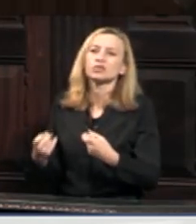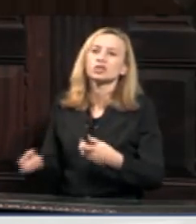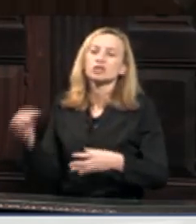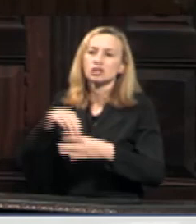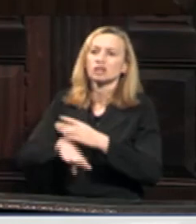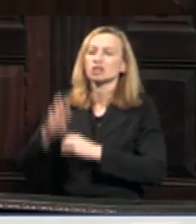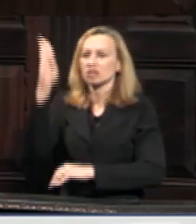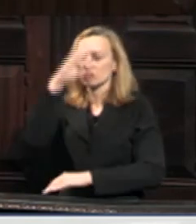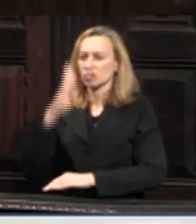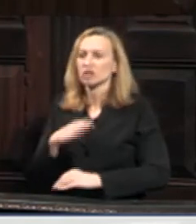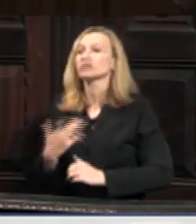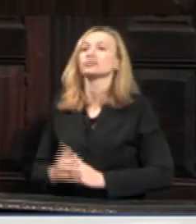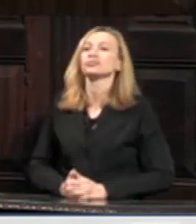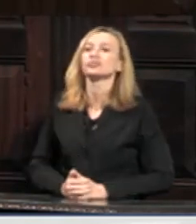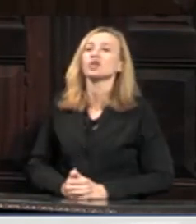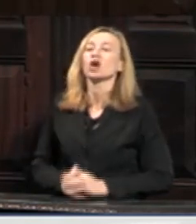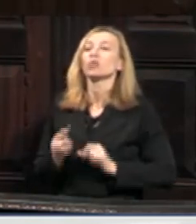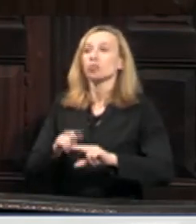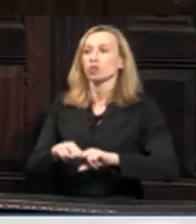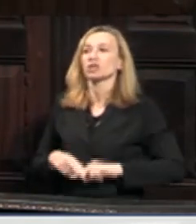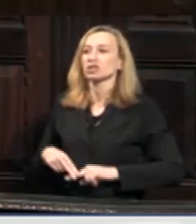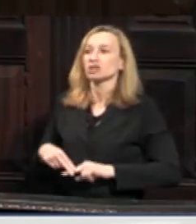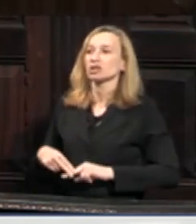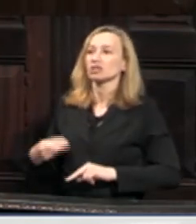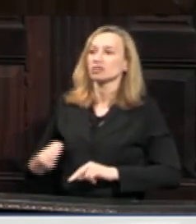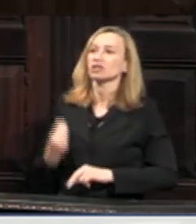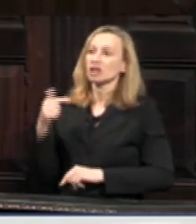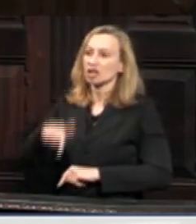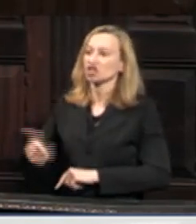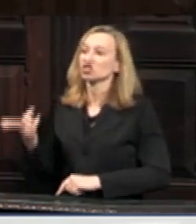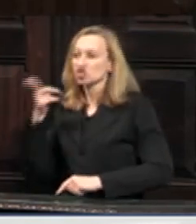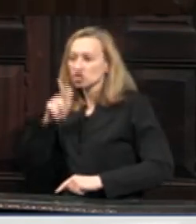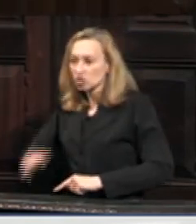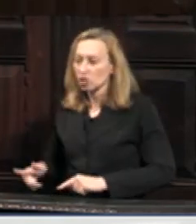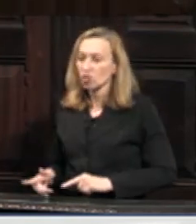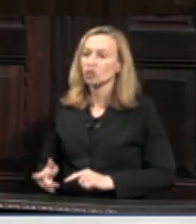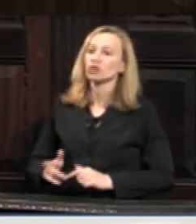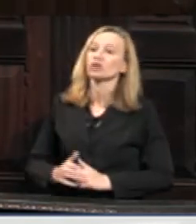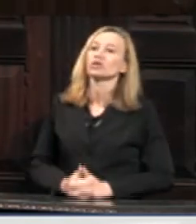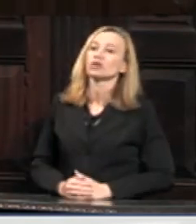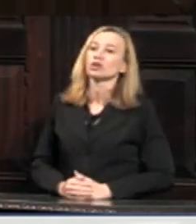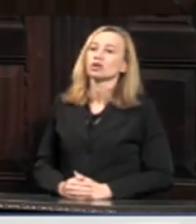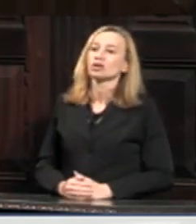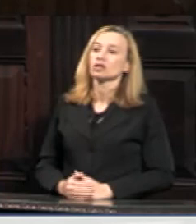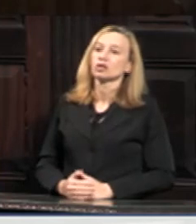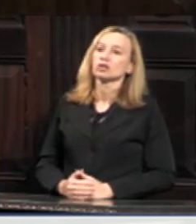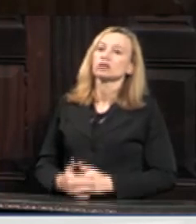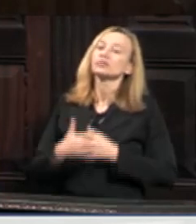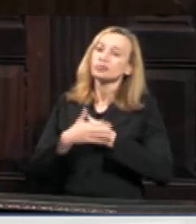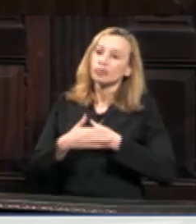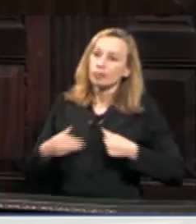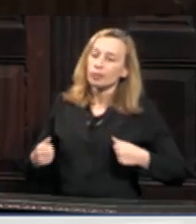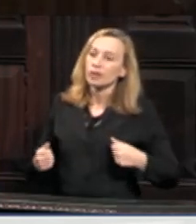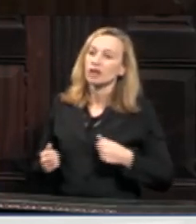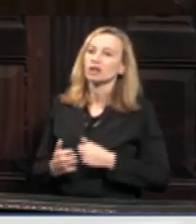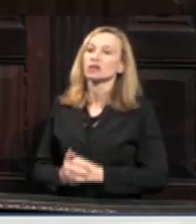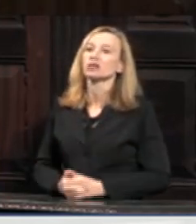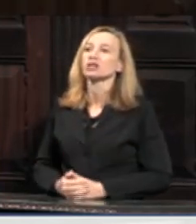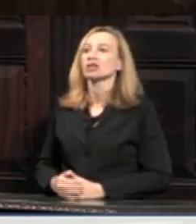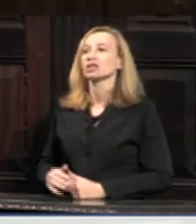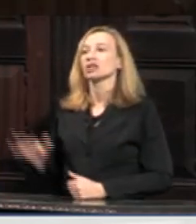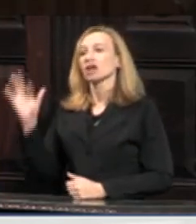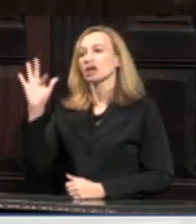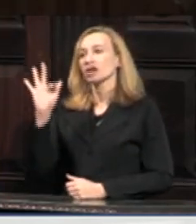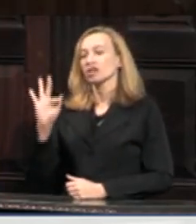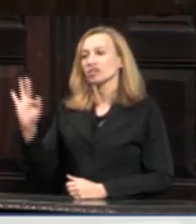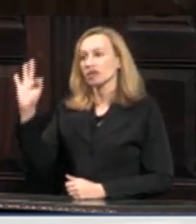sociedade brasileira. Por isso, quero aqui me manifestar de novo em solidariedade à comunidade acadêmica da Faculdade de